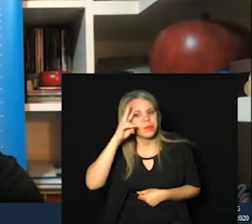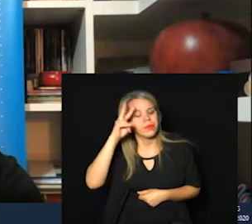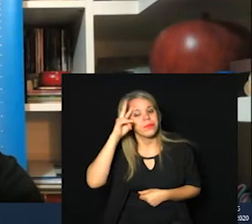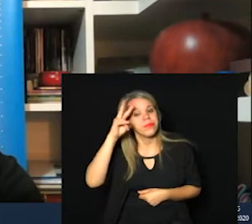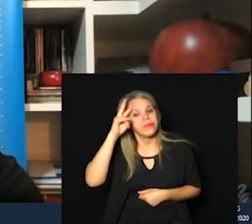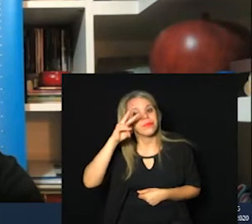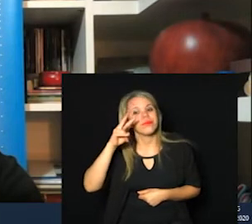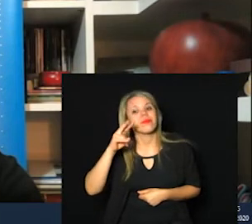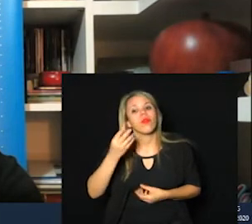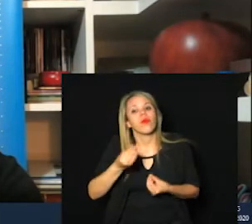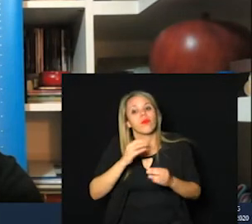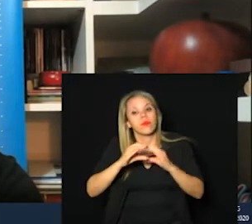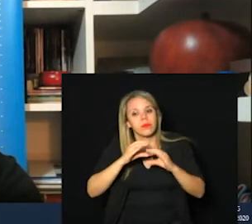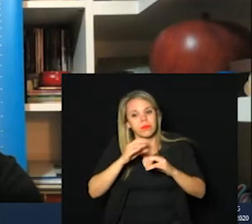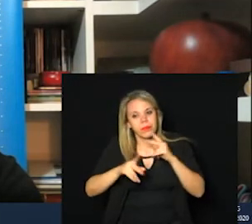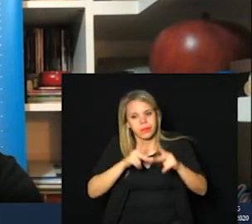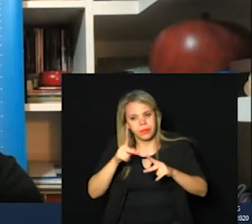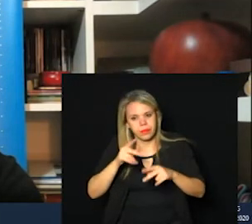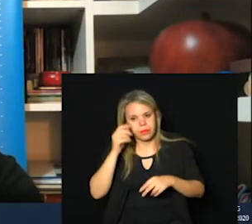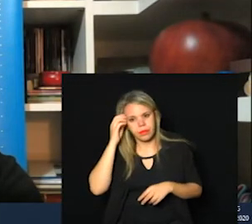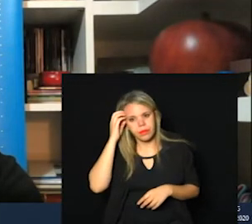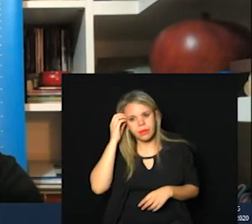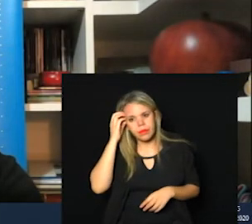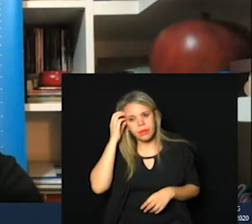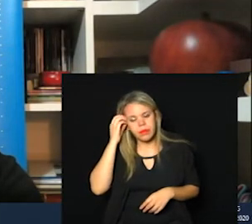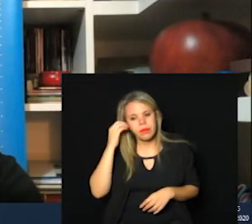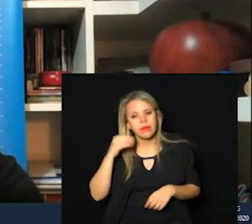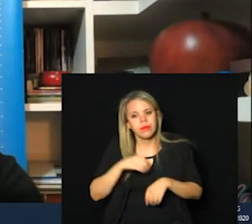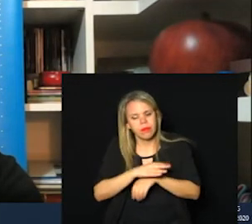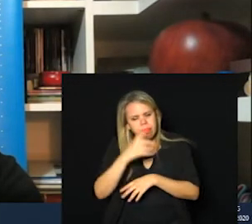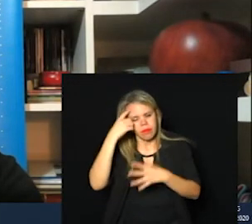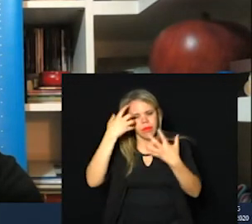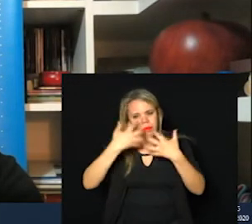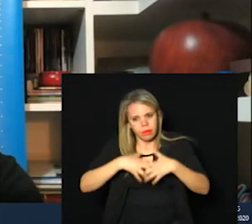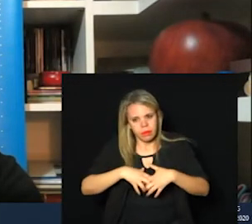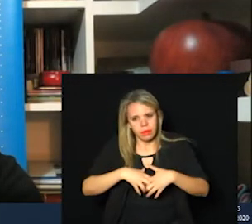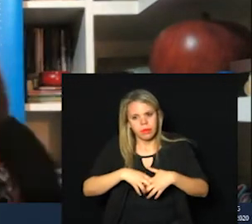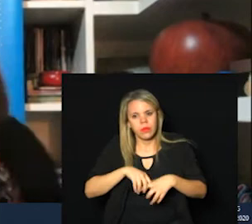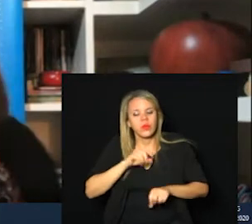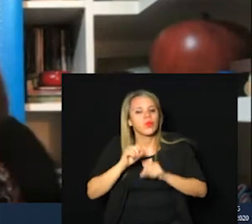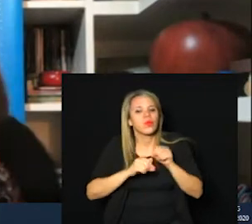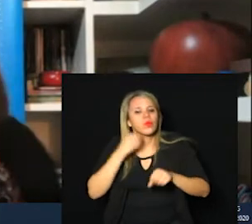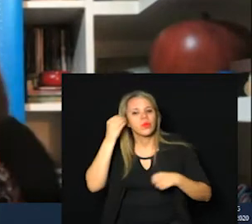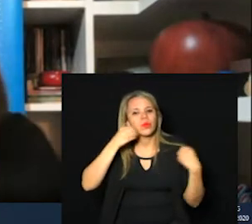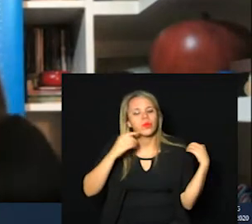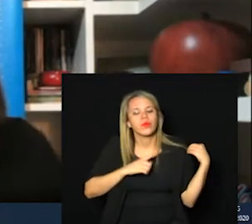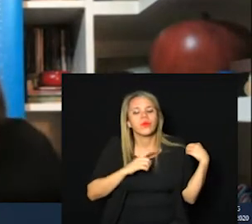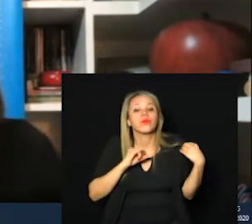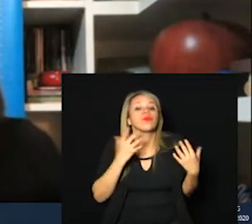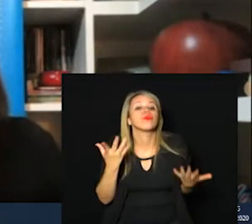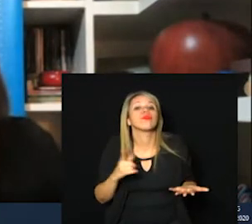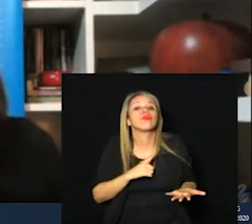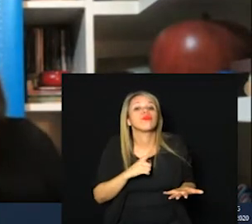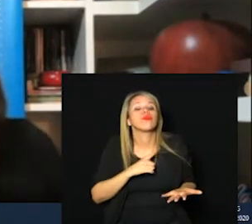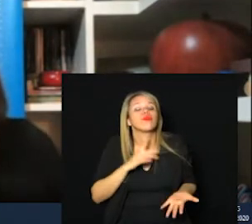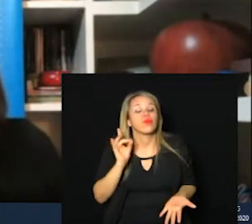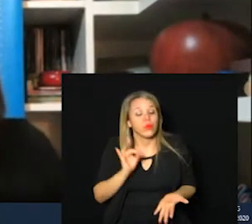de comunicar a outra pessoa leva à reflexão sobre o que viveu, o que se viveu, sobre o